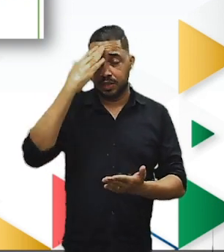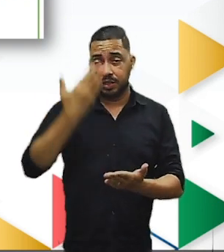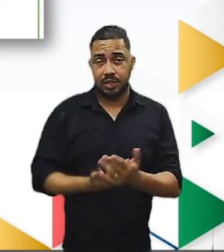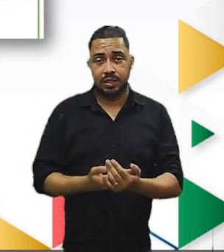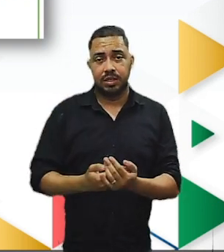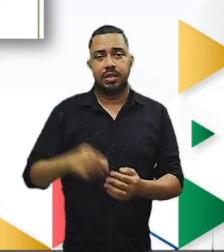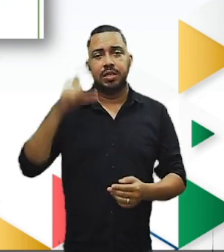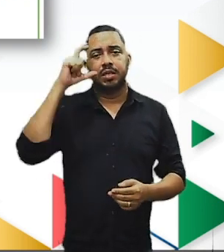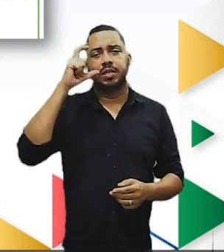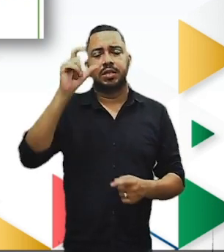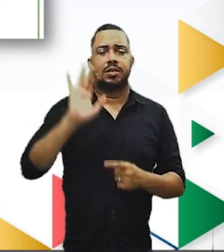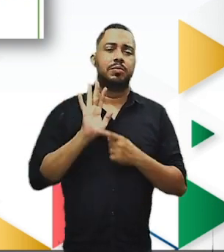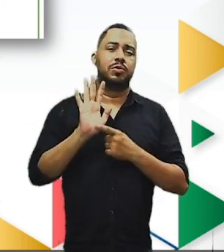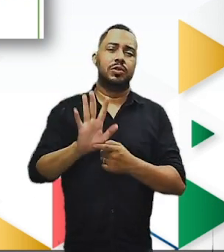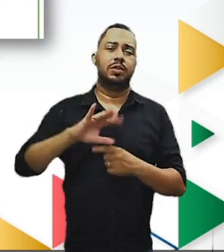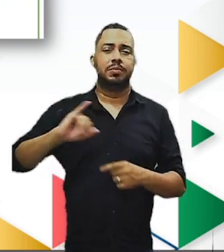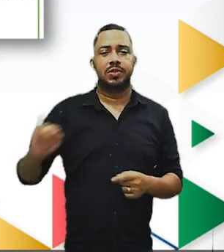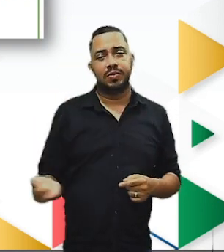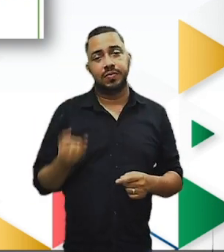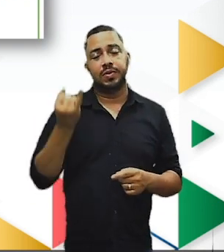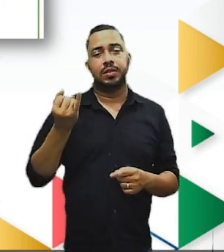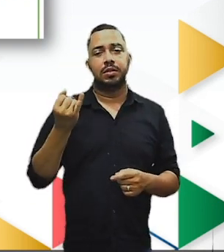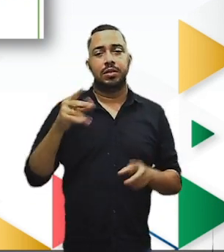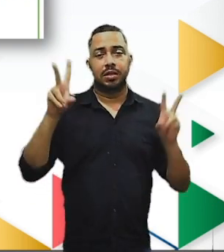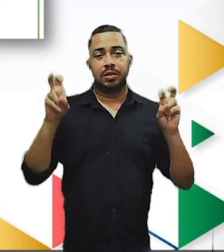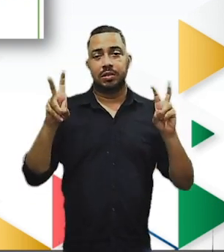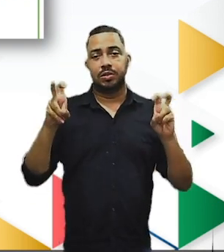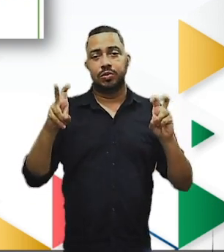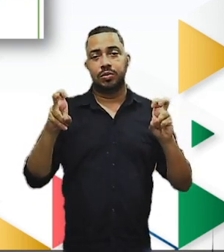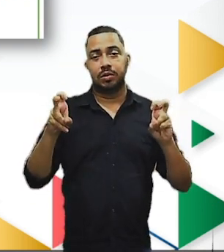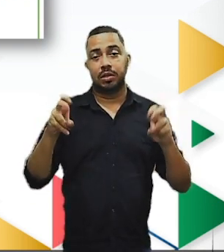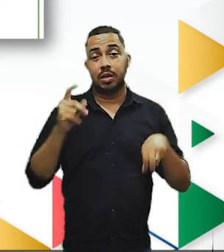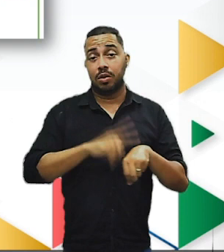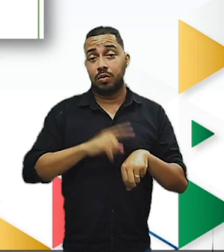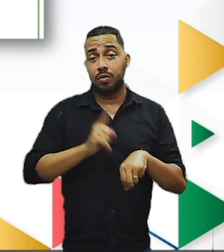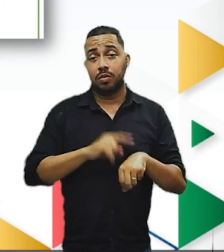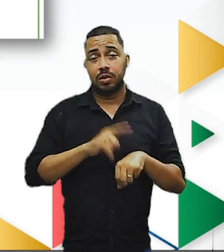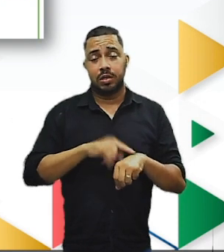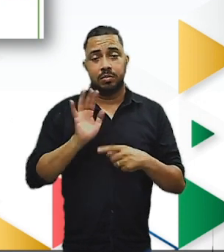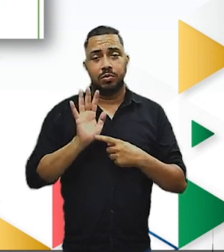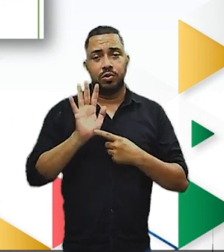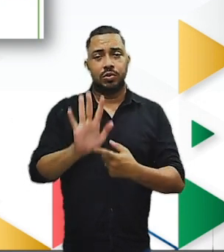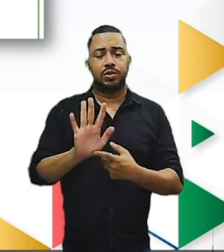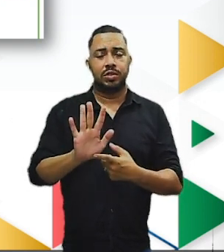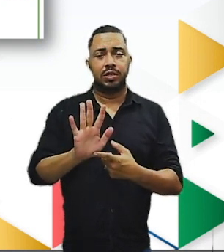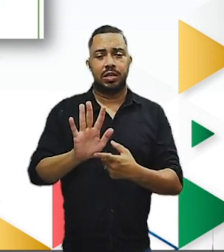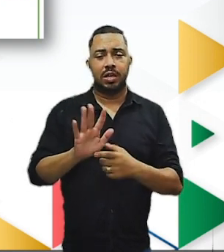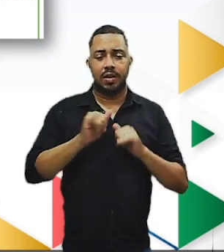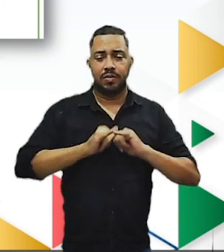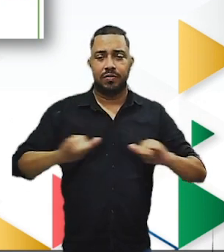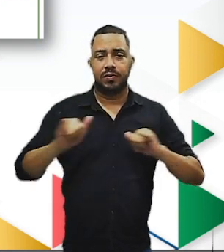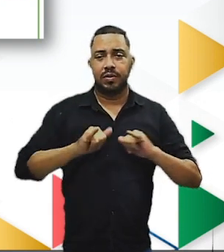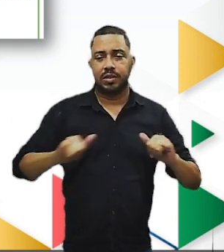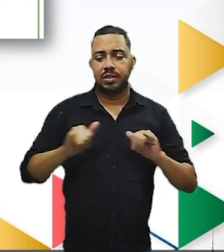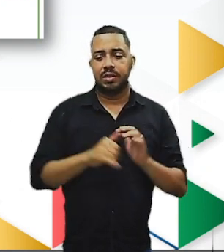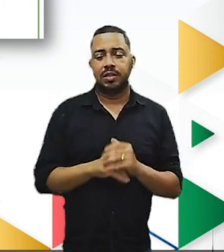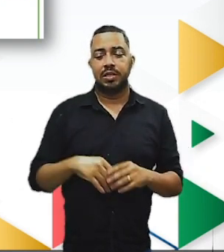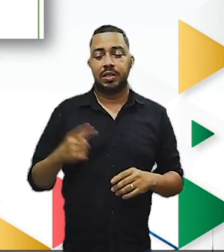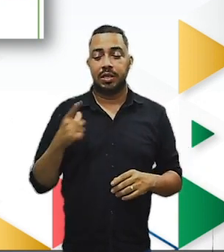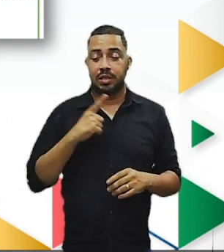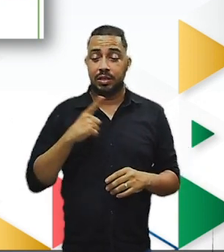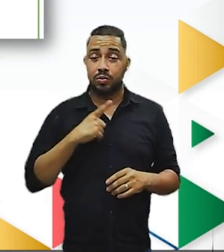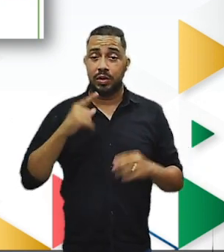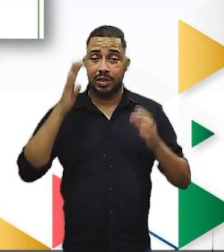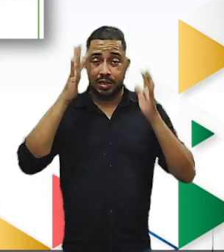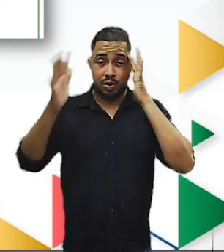e mostrando os benefícios daquele assunto em comum, é hora de mostrar dados que suportem a sua